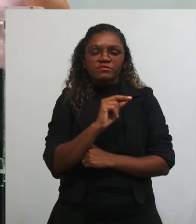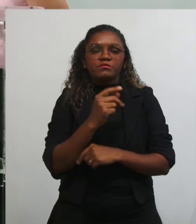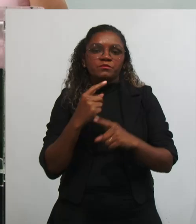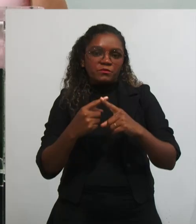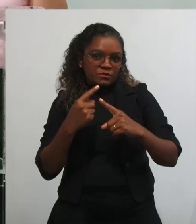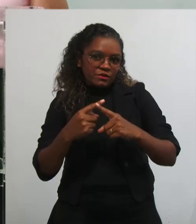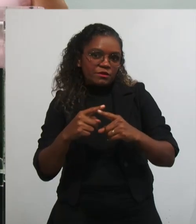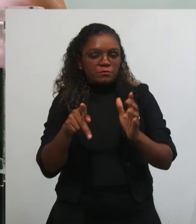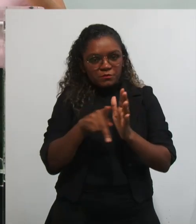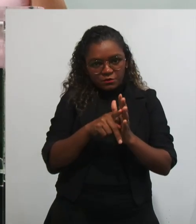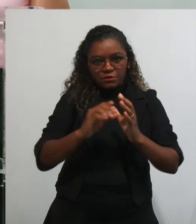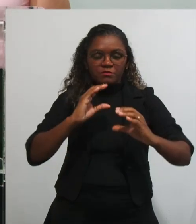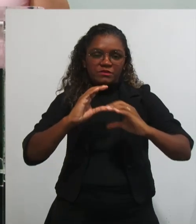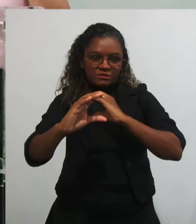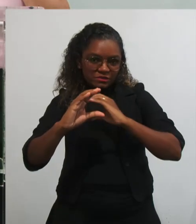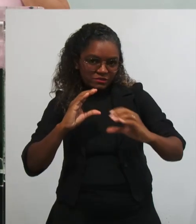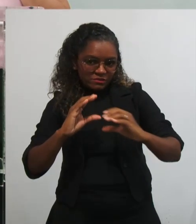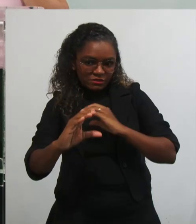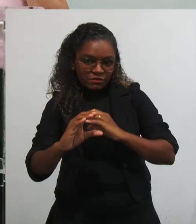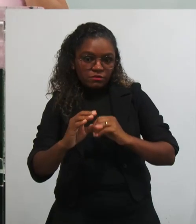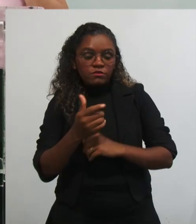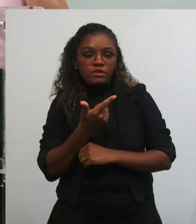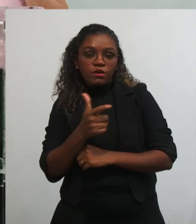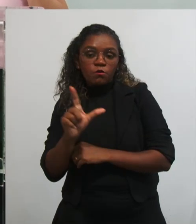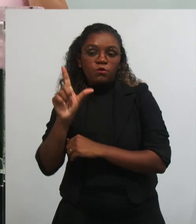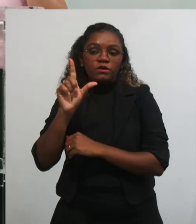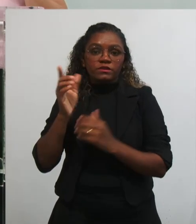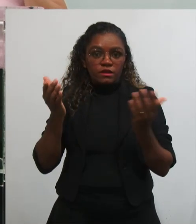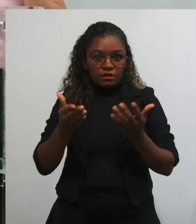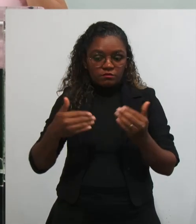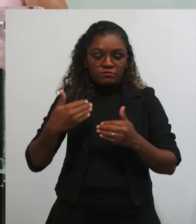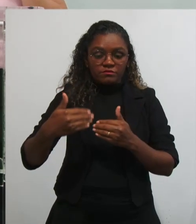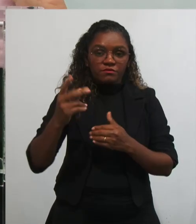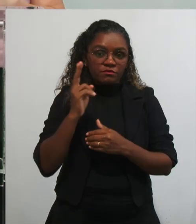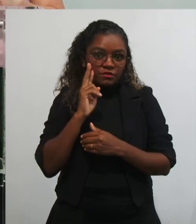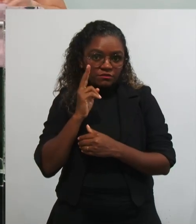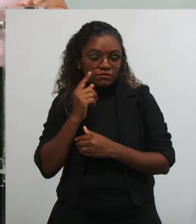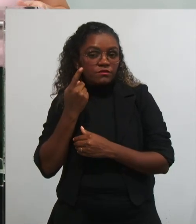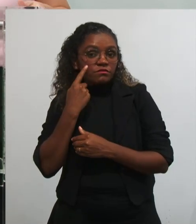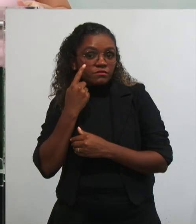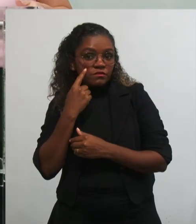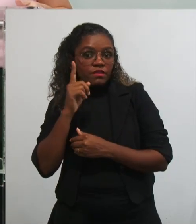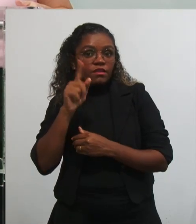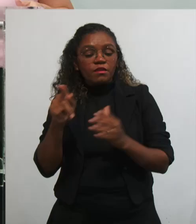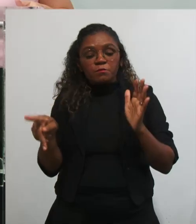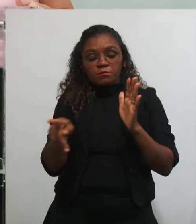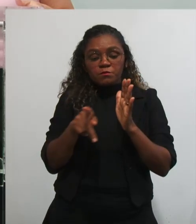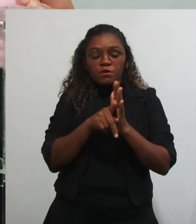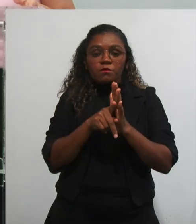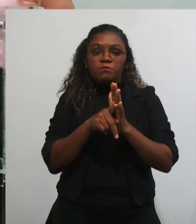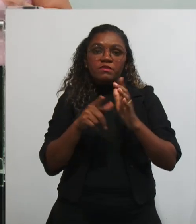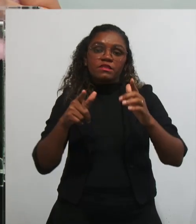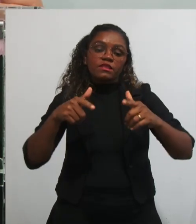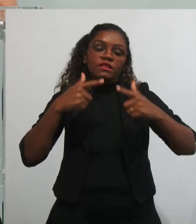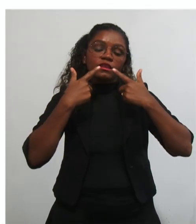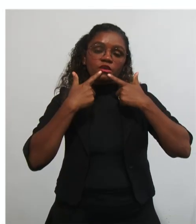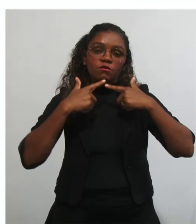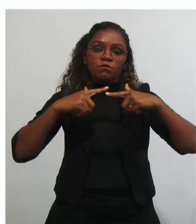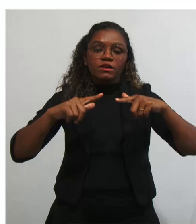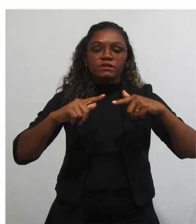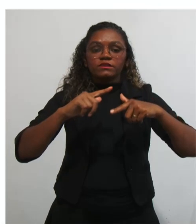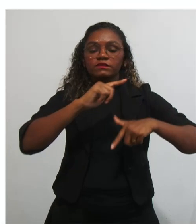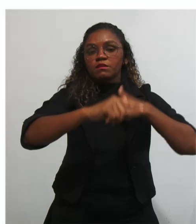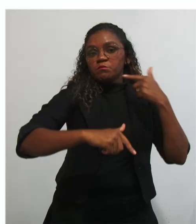instrumento, né, dessa comunicação. Nessa outra perspectiva que nós vamos ver, é a linguagem como trabalho. Vamos ver o que ela traz de